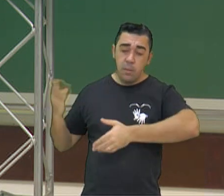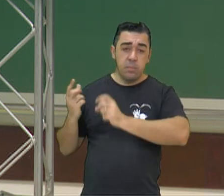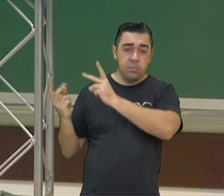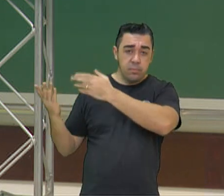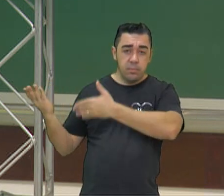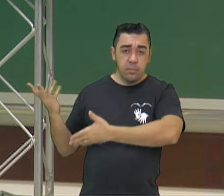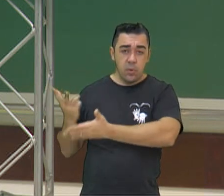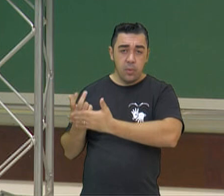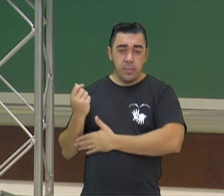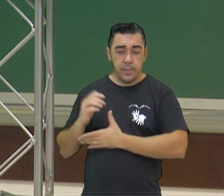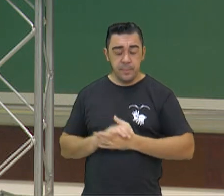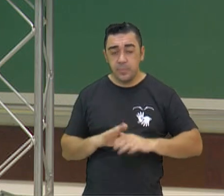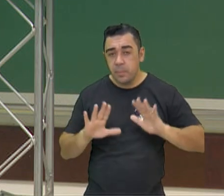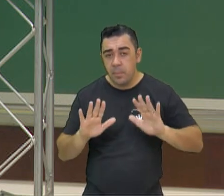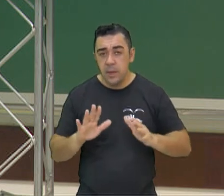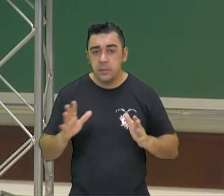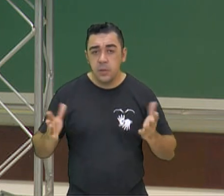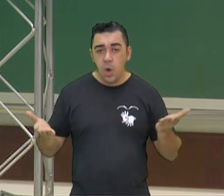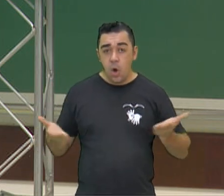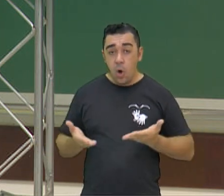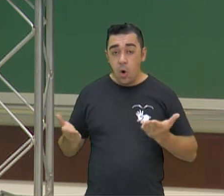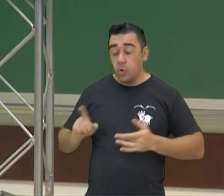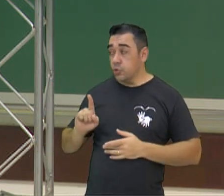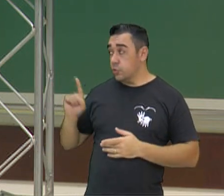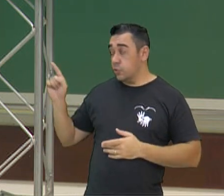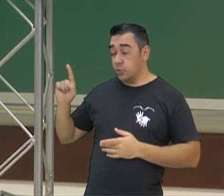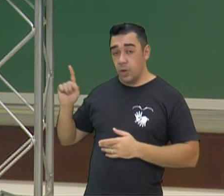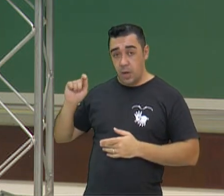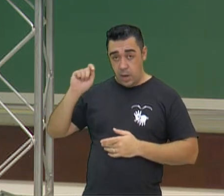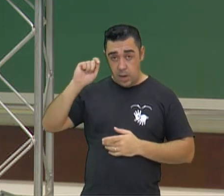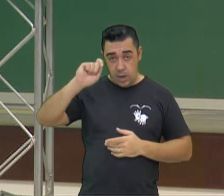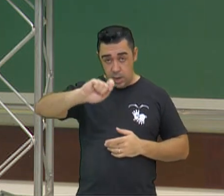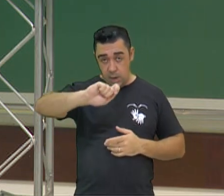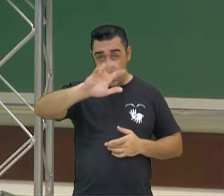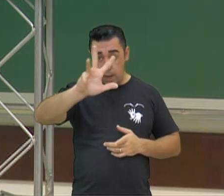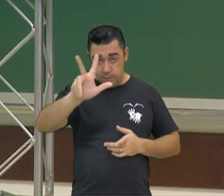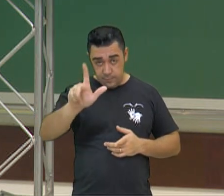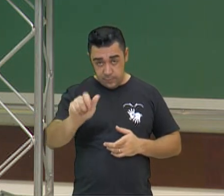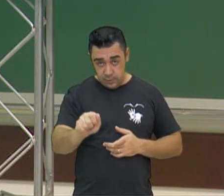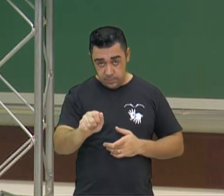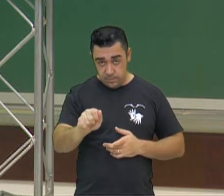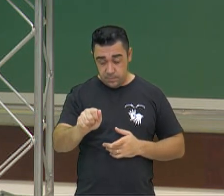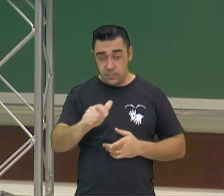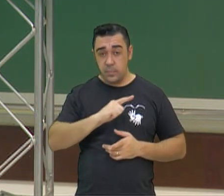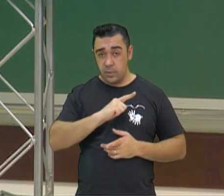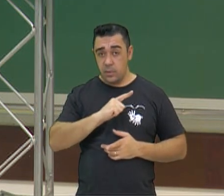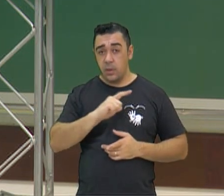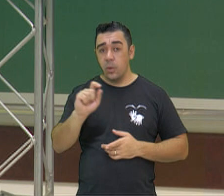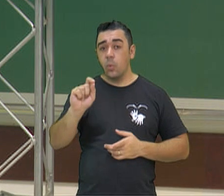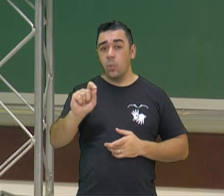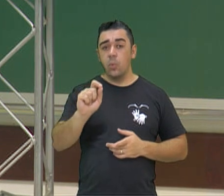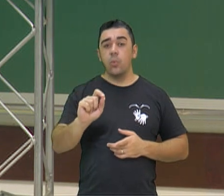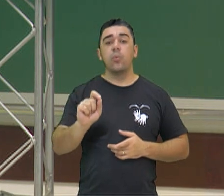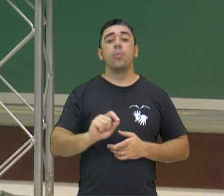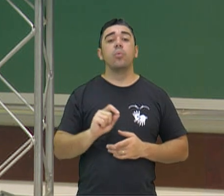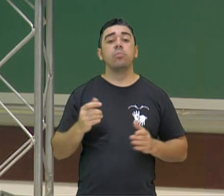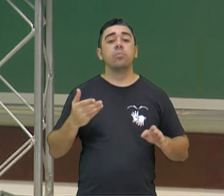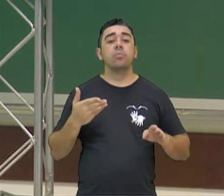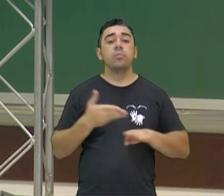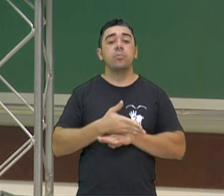Esquecemos de quem está ocupando espaço hoje na África, isso é uma atualização para os livros didáticos que você tem aí. São